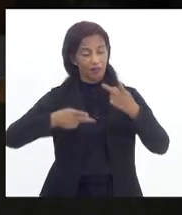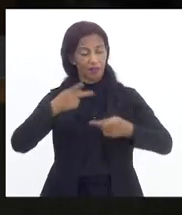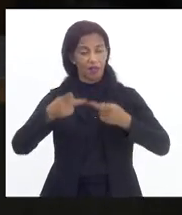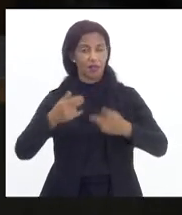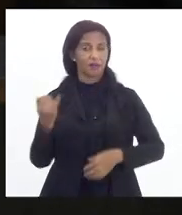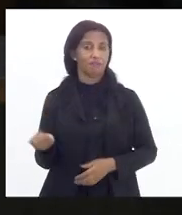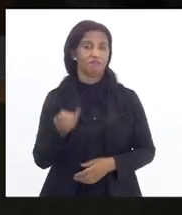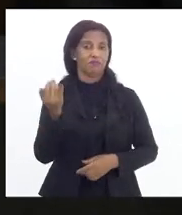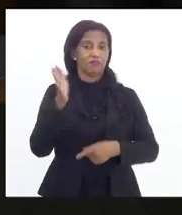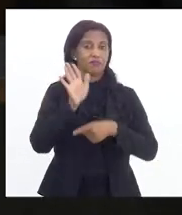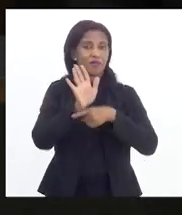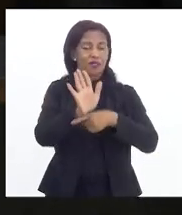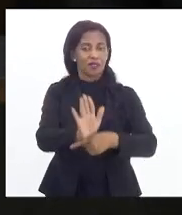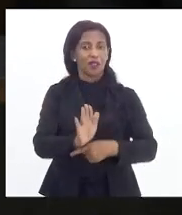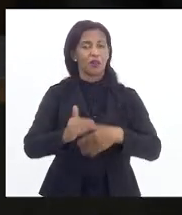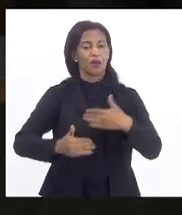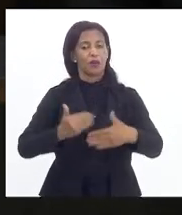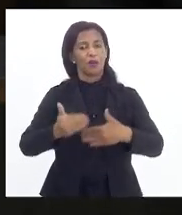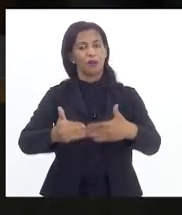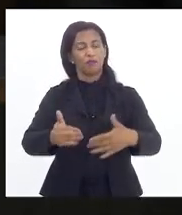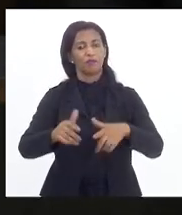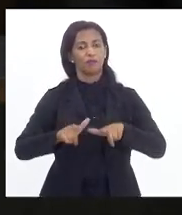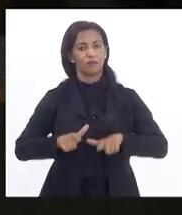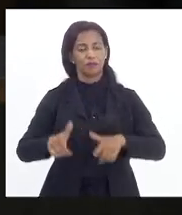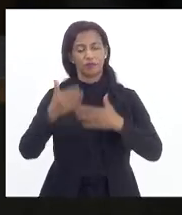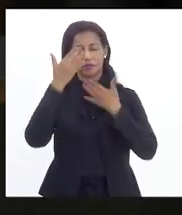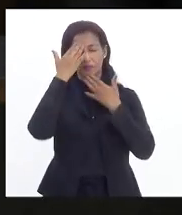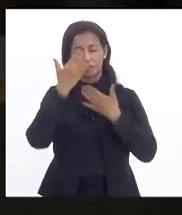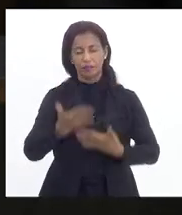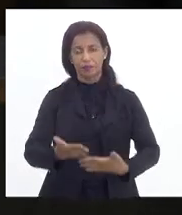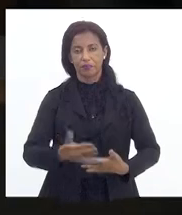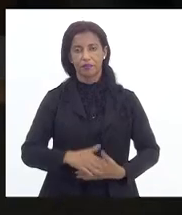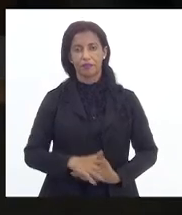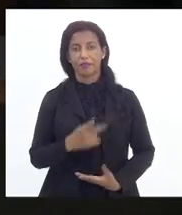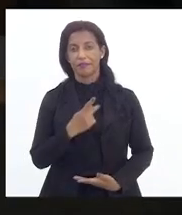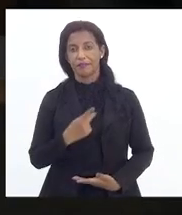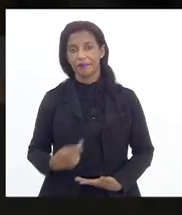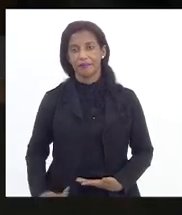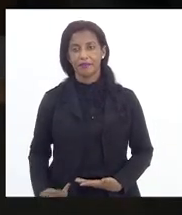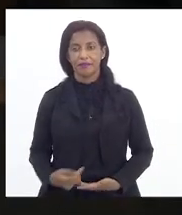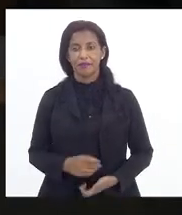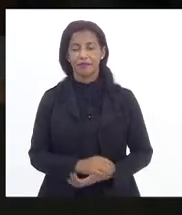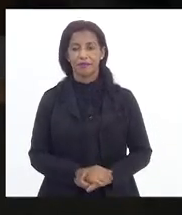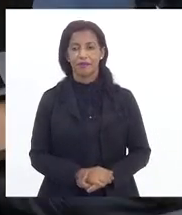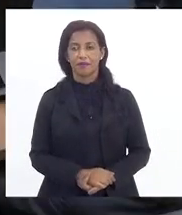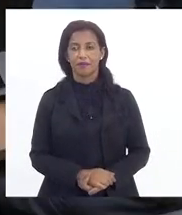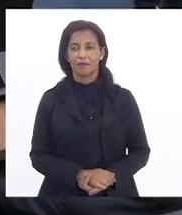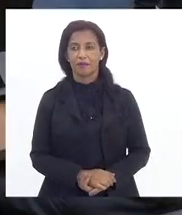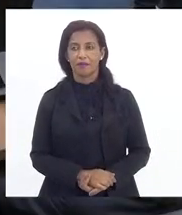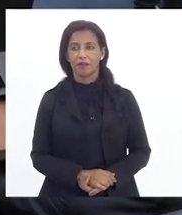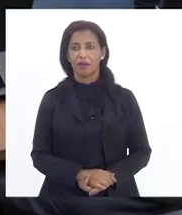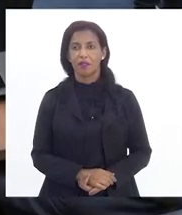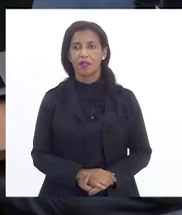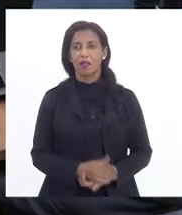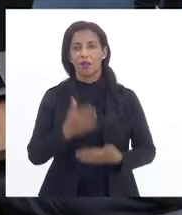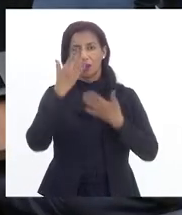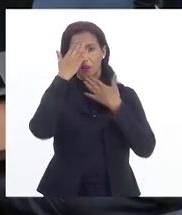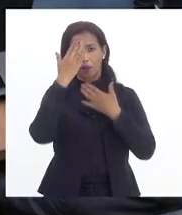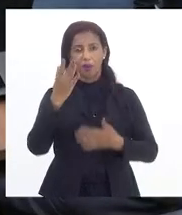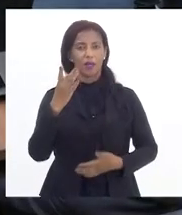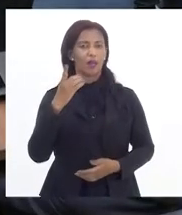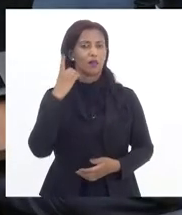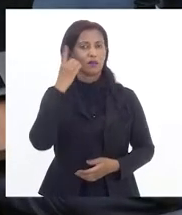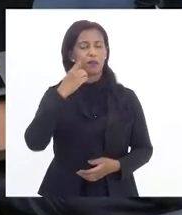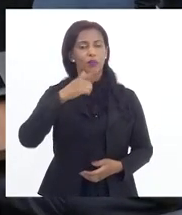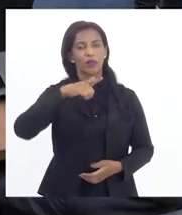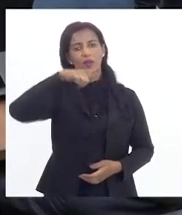contribuir com os andamentos dos trabalhos Muito obrigado presidente e obrigado estamos falando presidente da Comissão de tributação